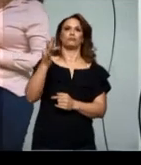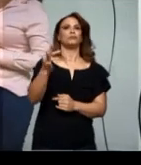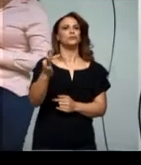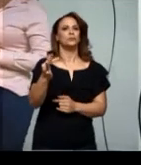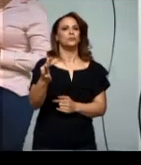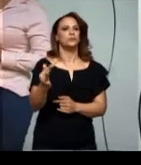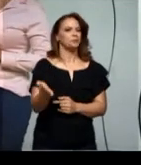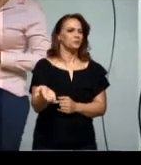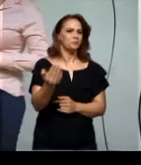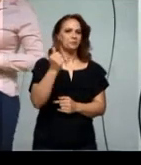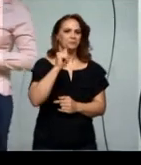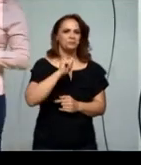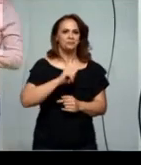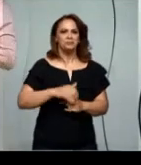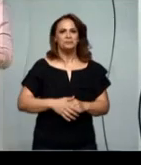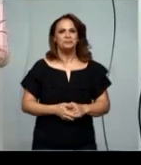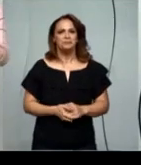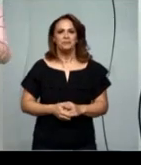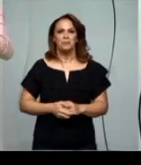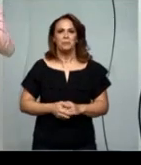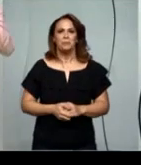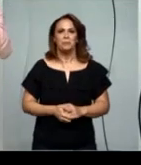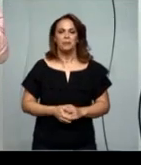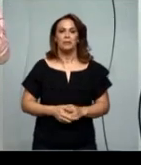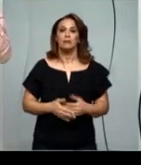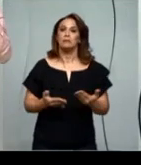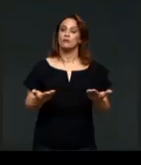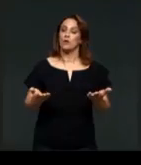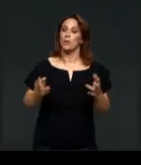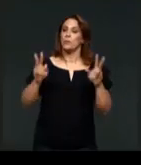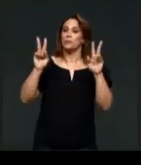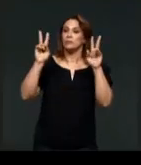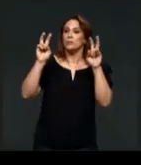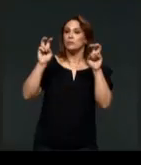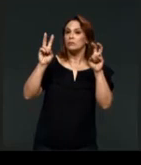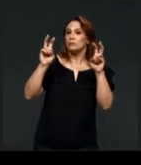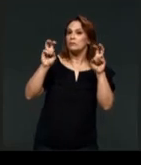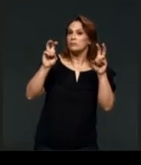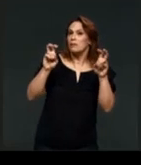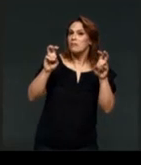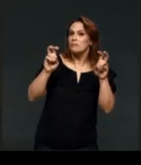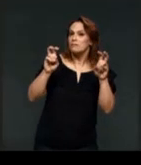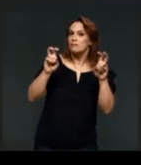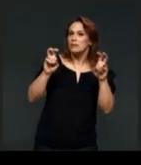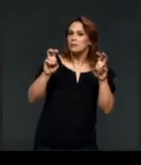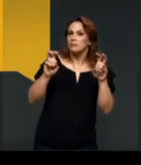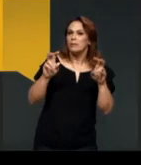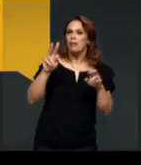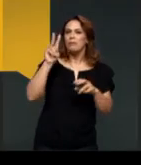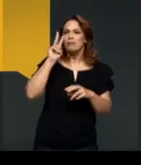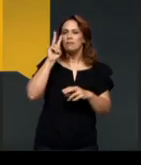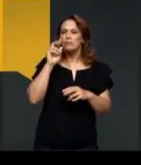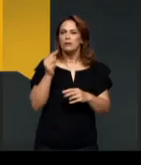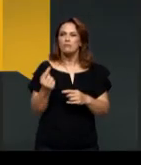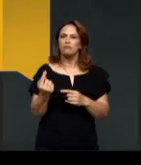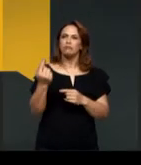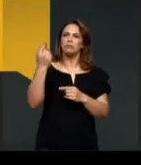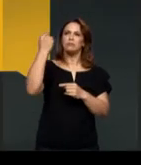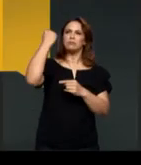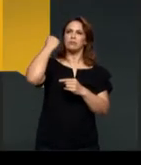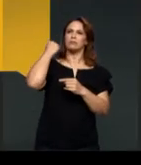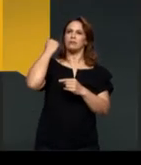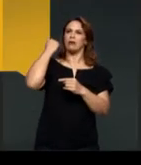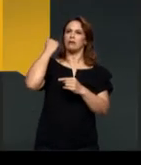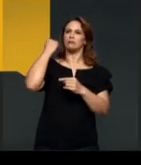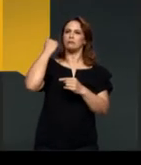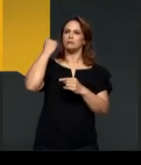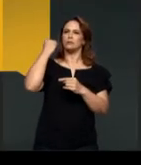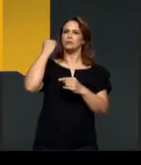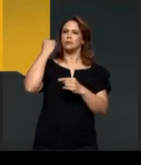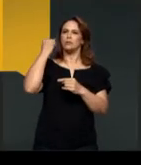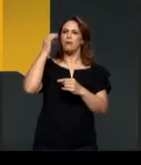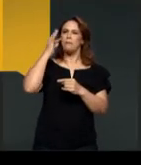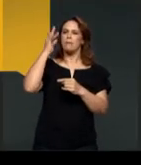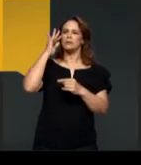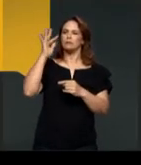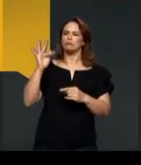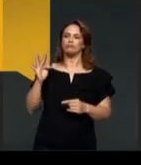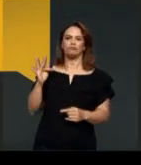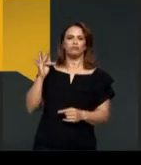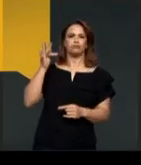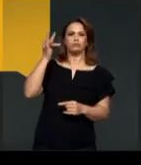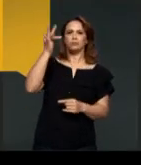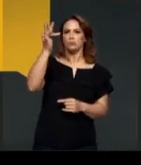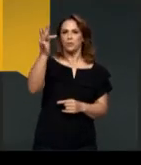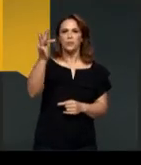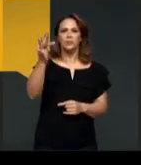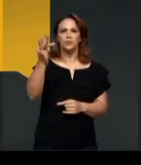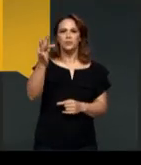Então, o nosso tema, como falei, é visão do passado e olhos no futuro. Vamos falar sobre as